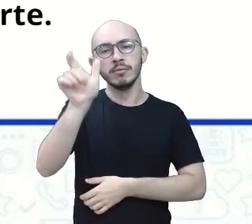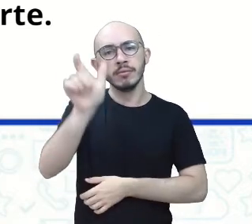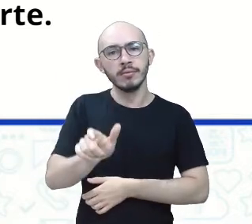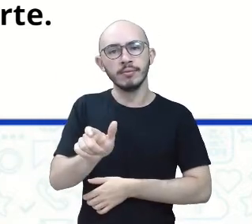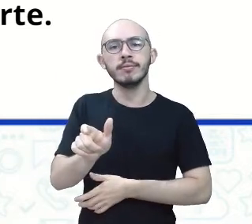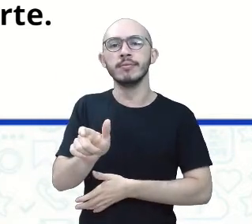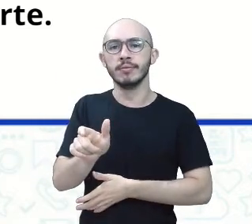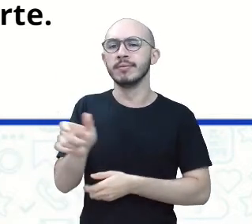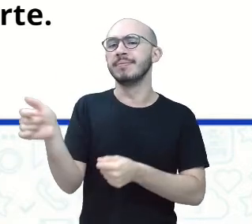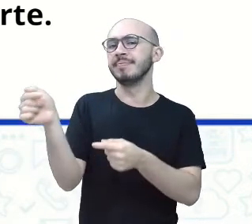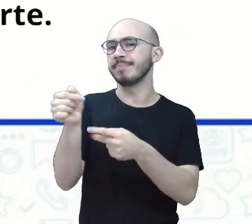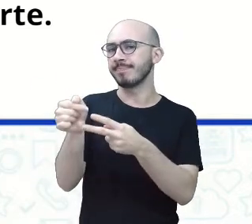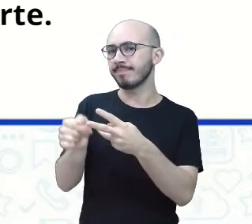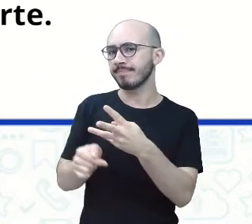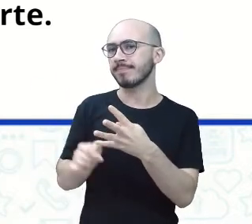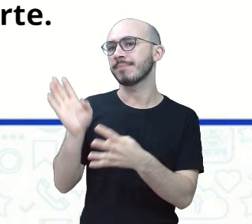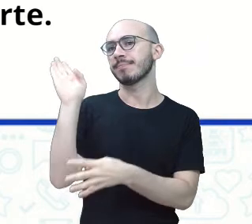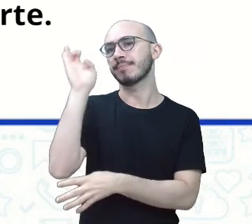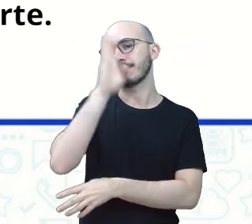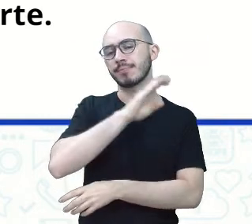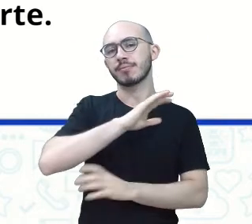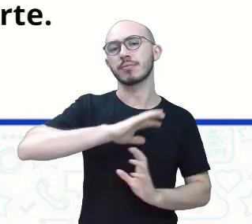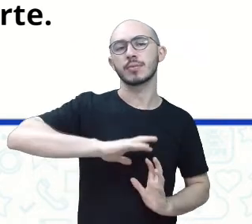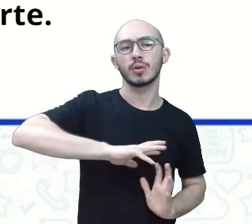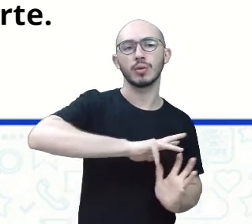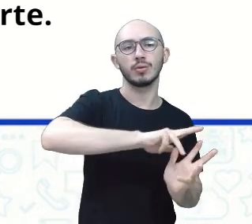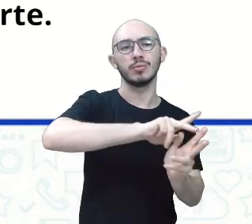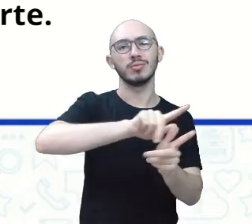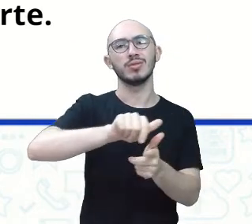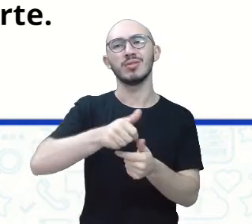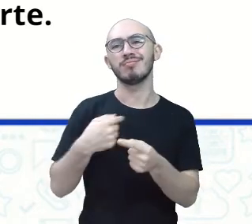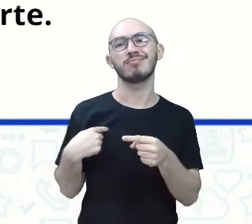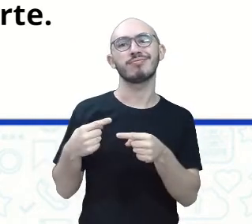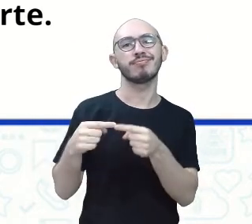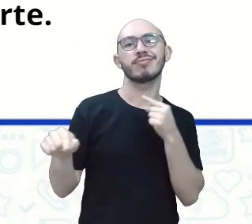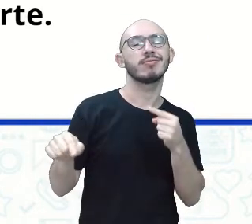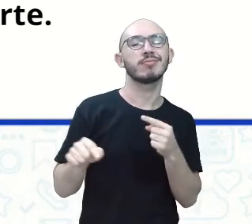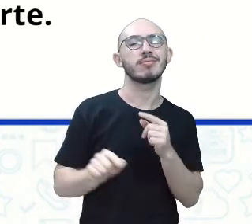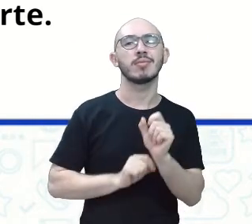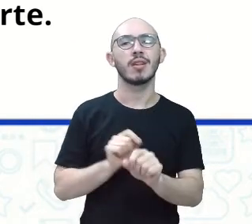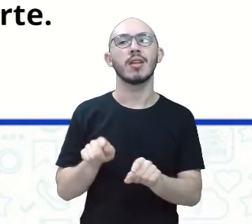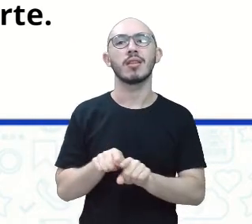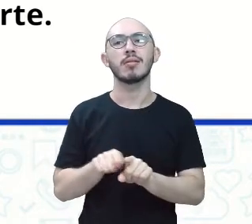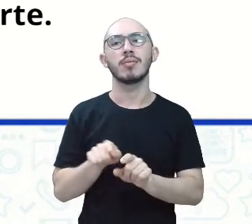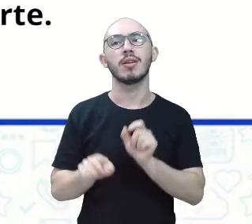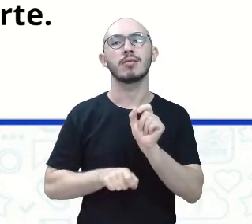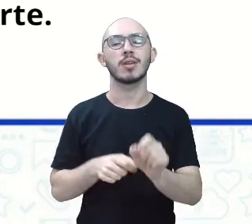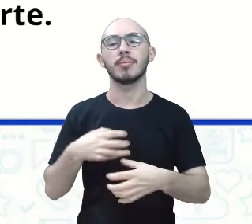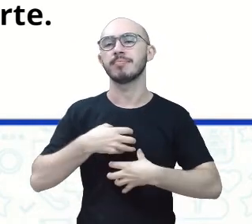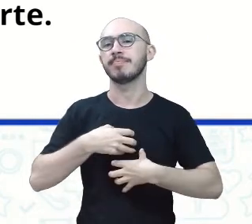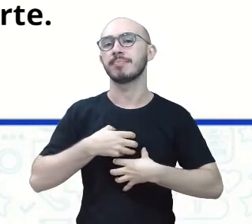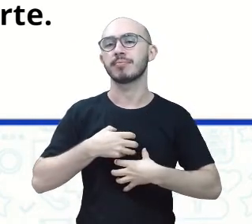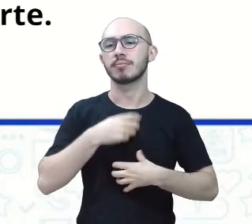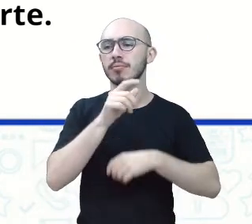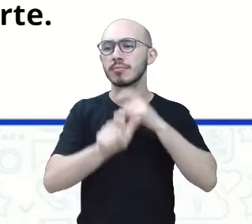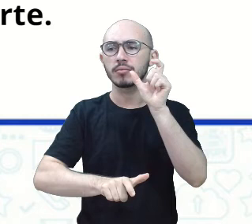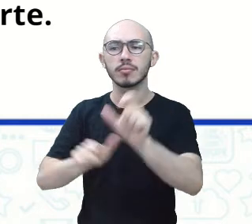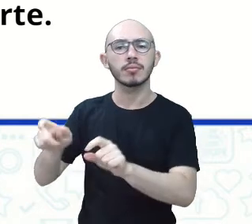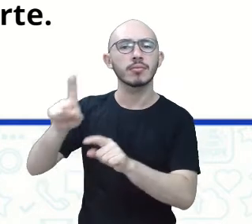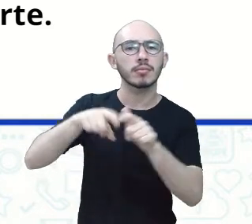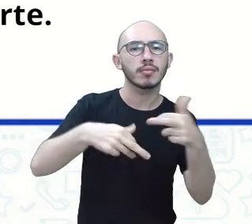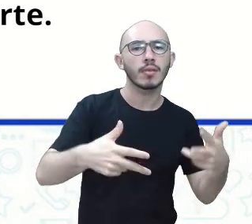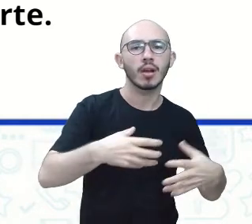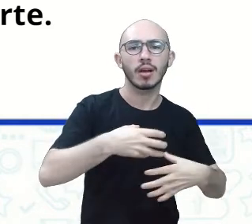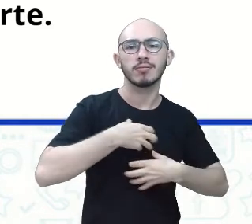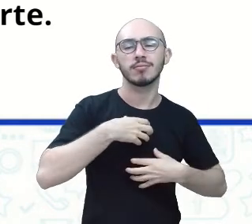indivíduo diante de um mundo quase sempre hostil, seus sentimentos pelas pessoas e pelas